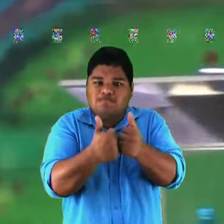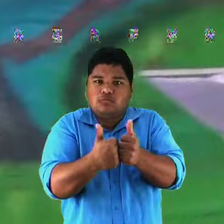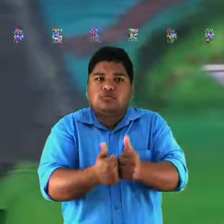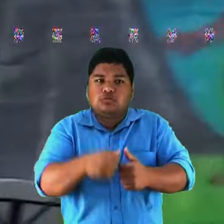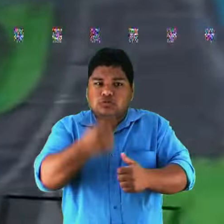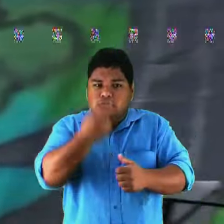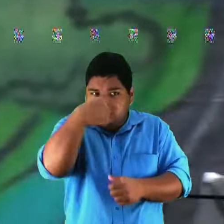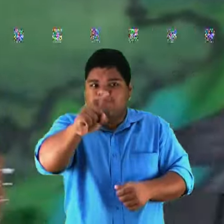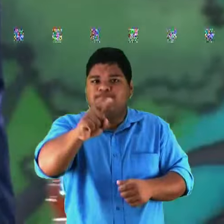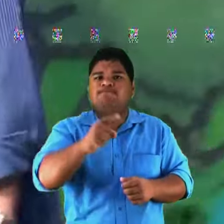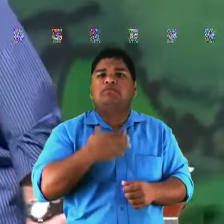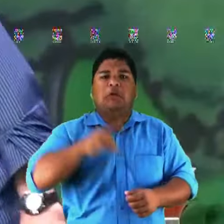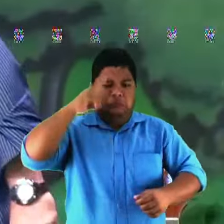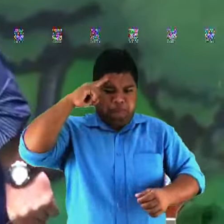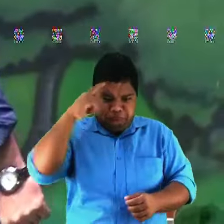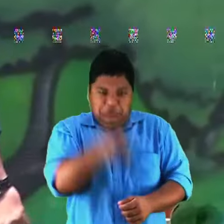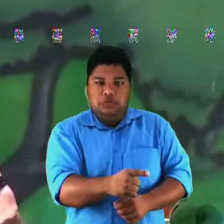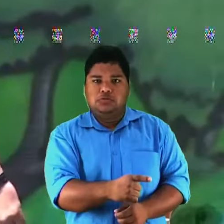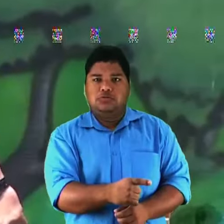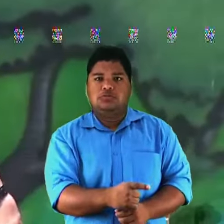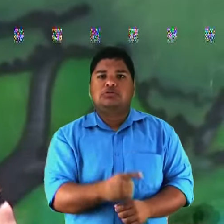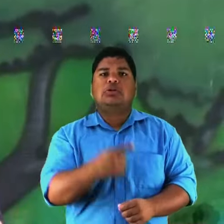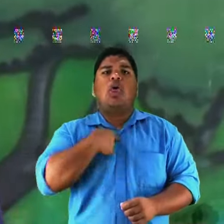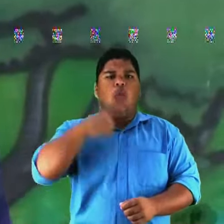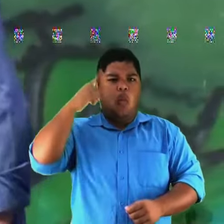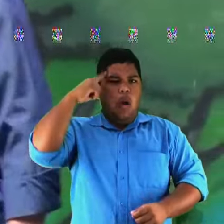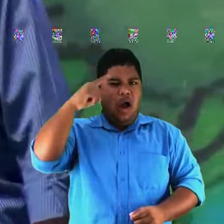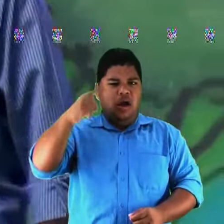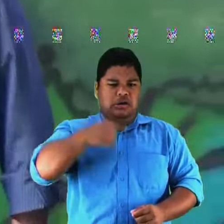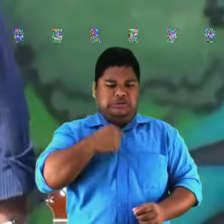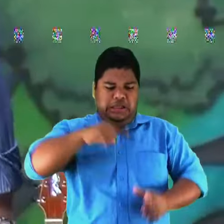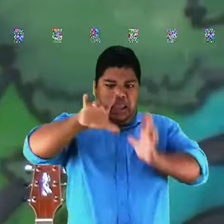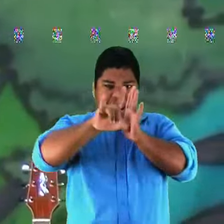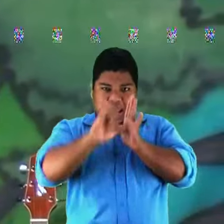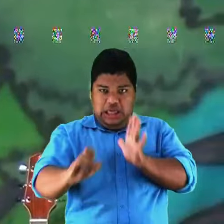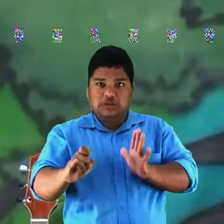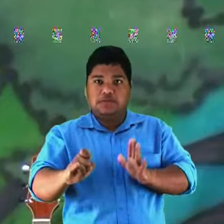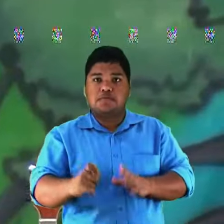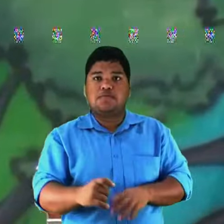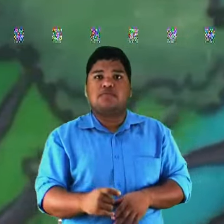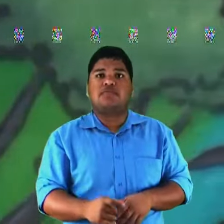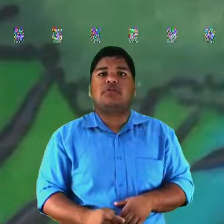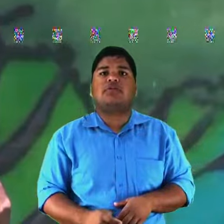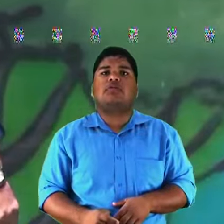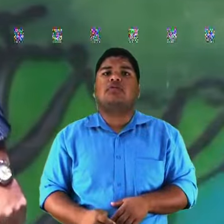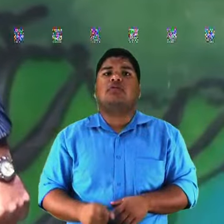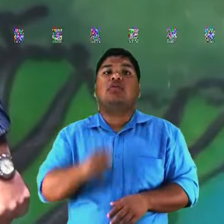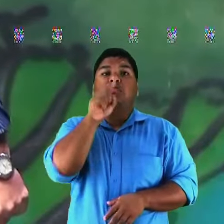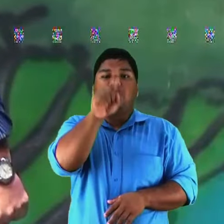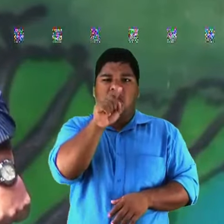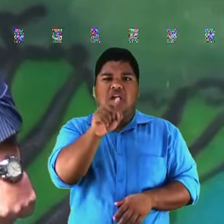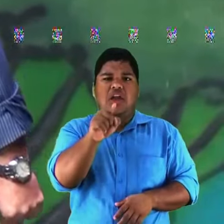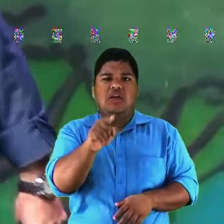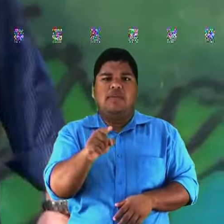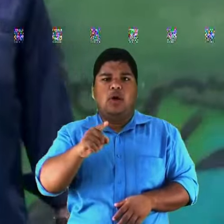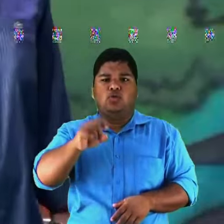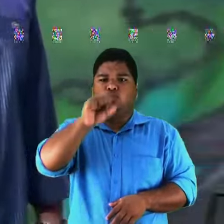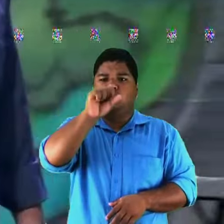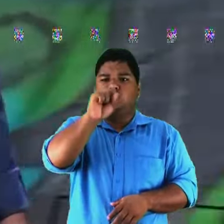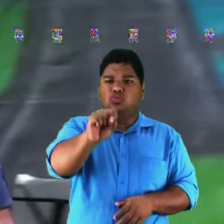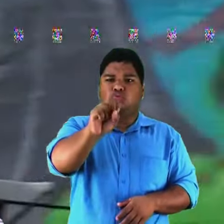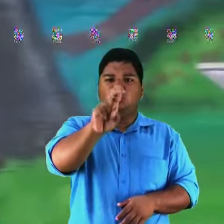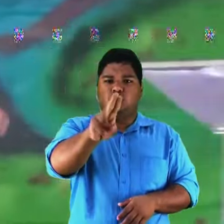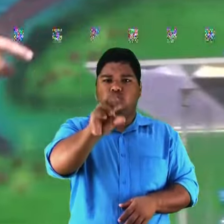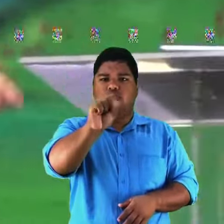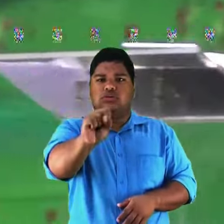fossem atendidos. Eu acho que tinha que ser lei nesse país. Você é político, vai ser atendido pelo SUS. Você é